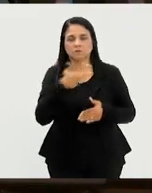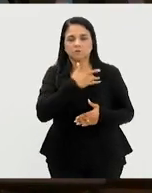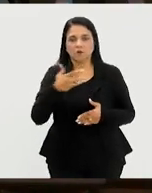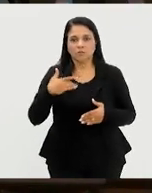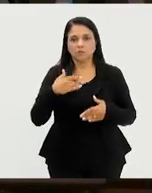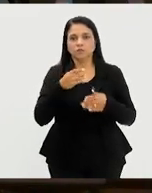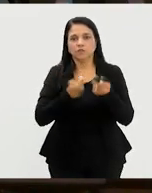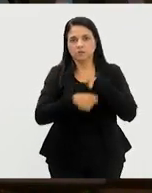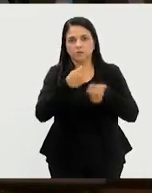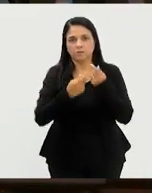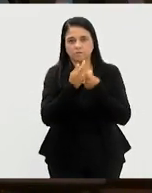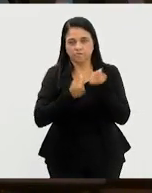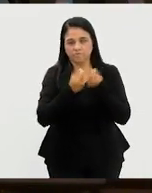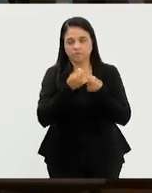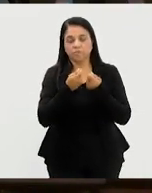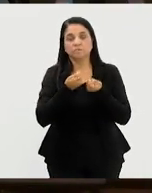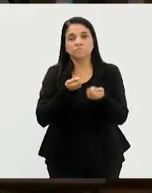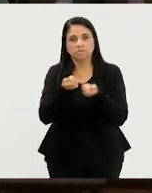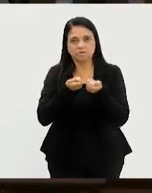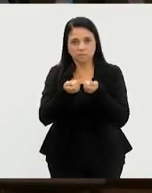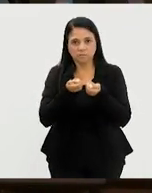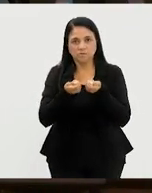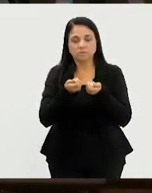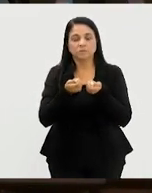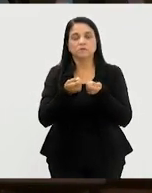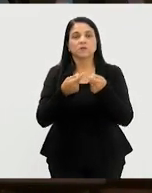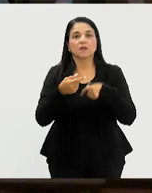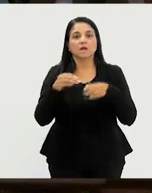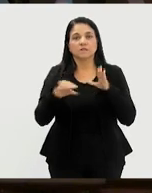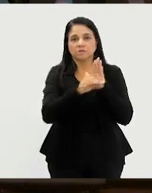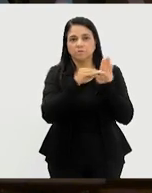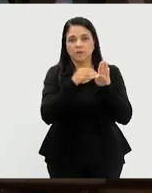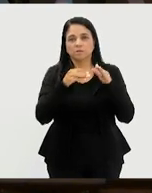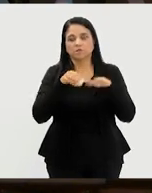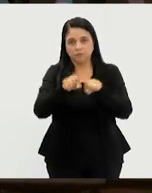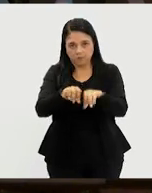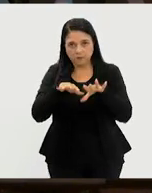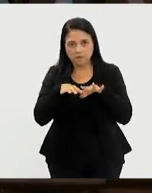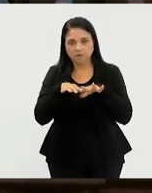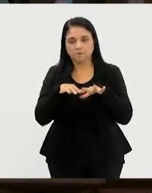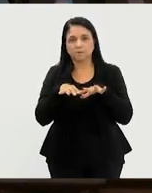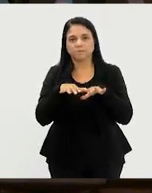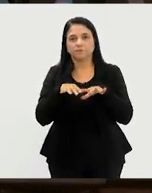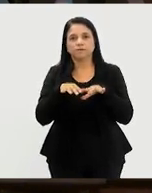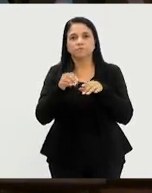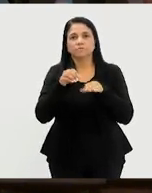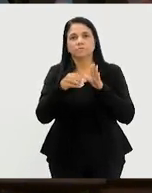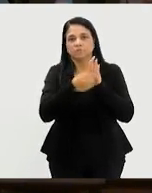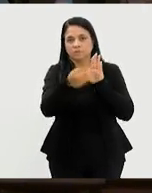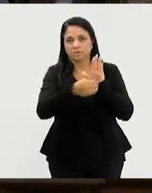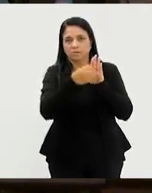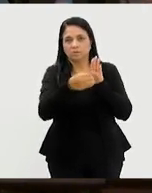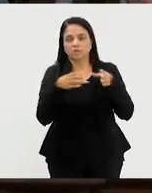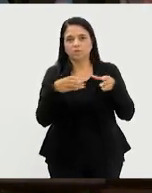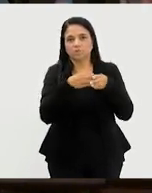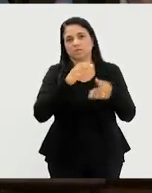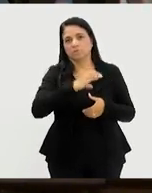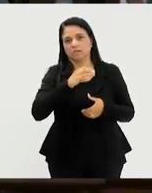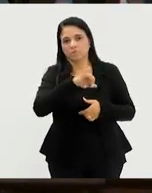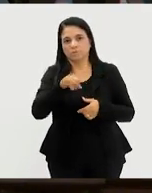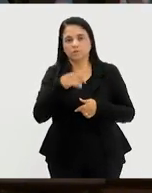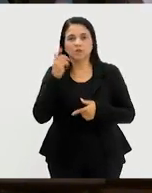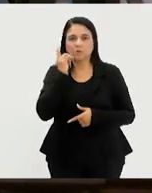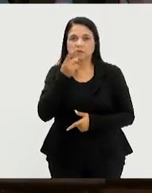sin fiscalização financeira e controle as emendas de plenário para emitir parecer pela comissão de constituição e justiça Deputado